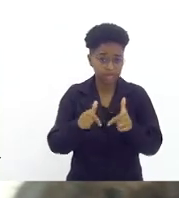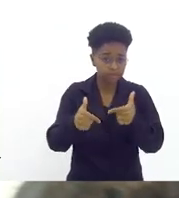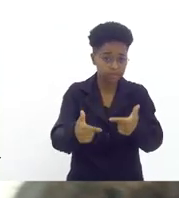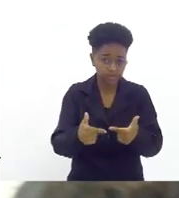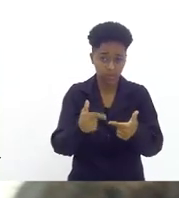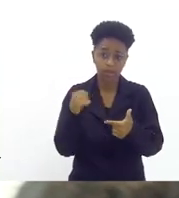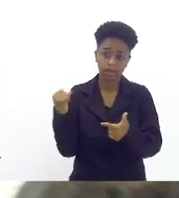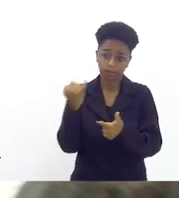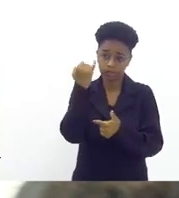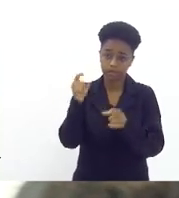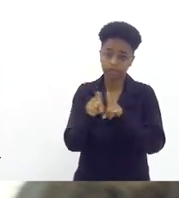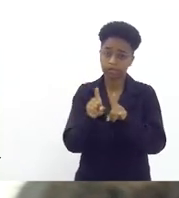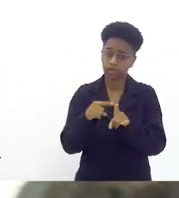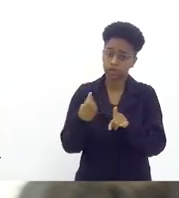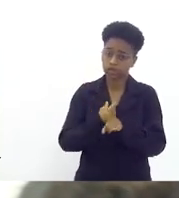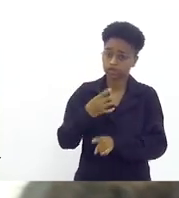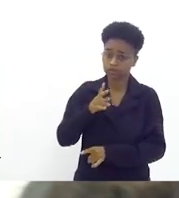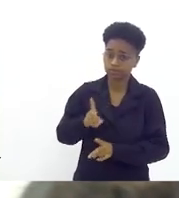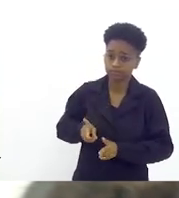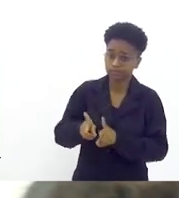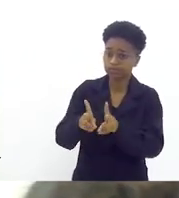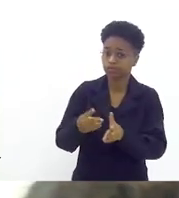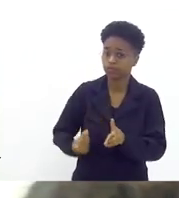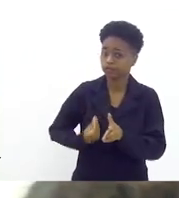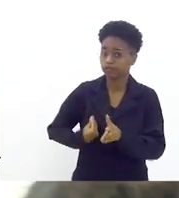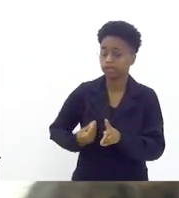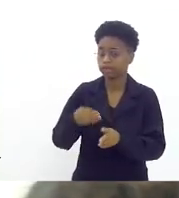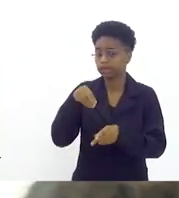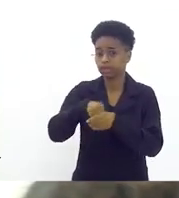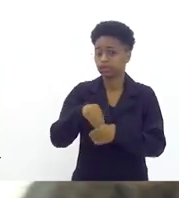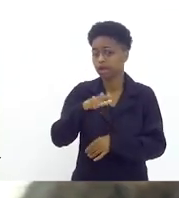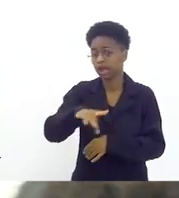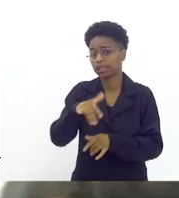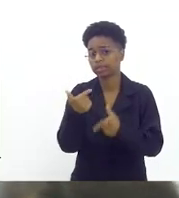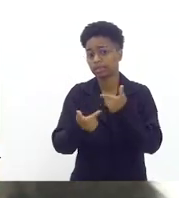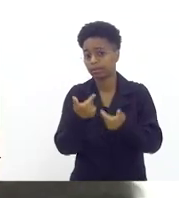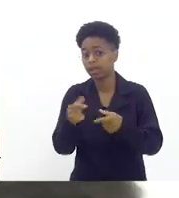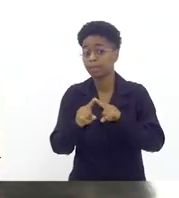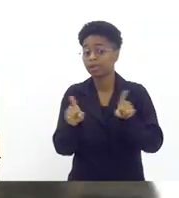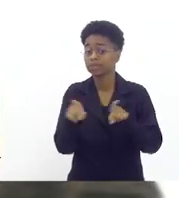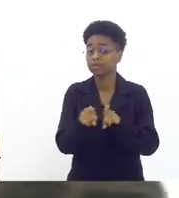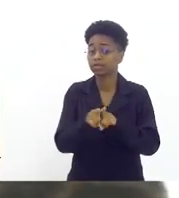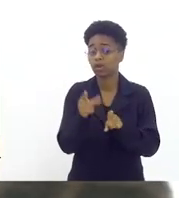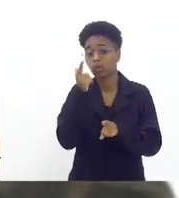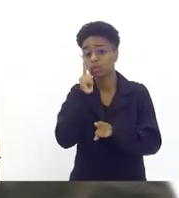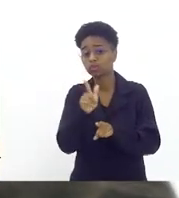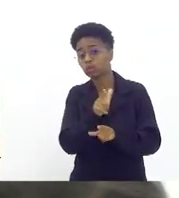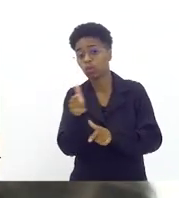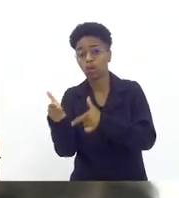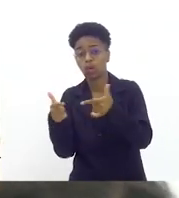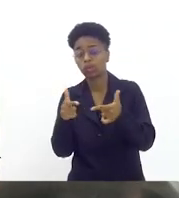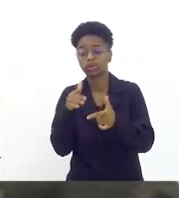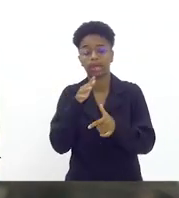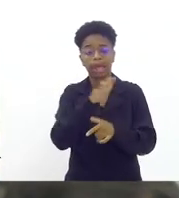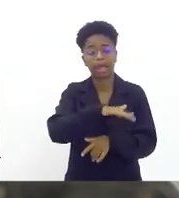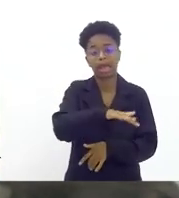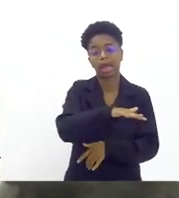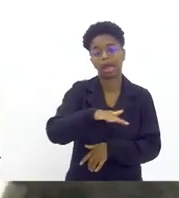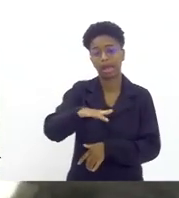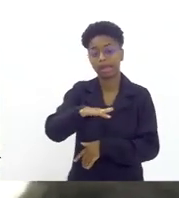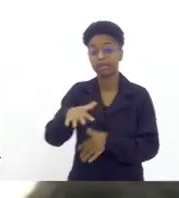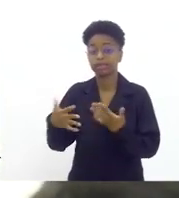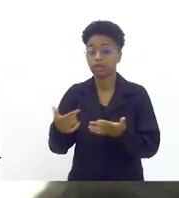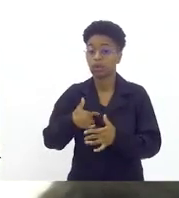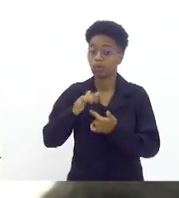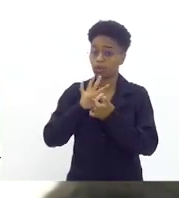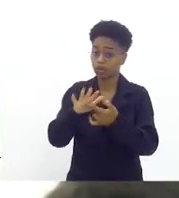nossa permanência, a nossa sobrevivência dentro do mercado de trabalho, mas também para acessar outros parâmetros. Então, eu trago isso